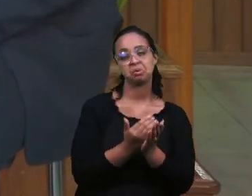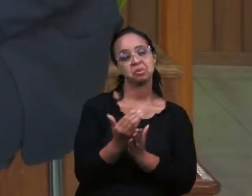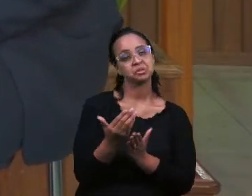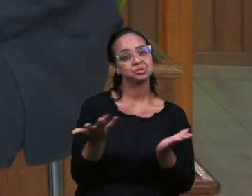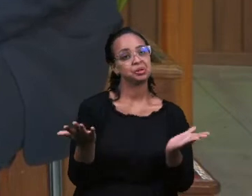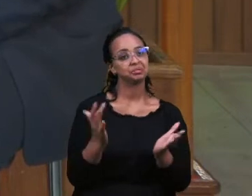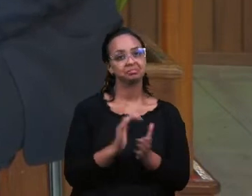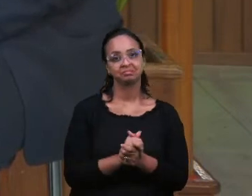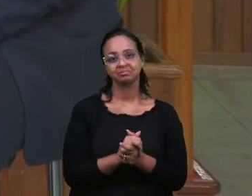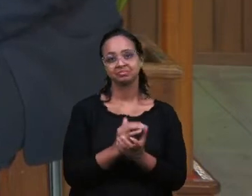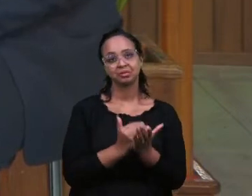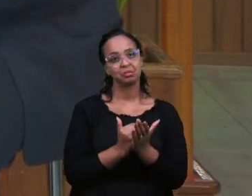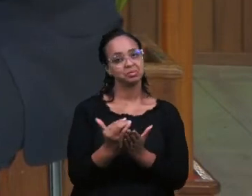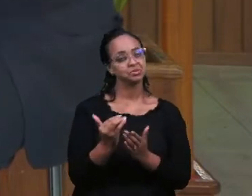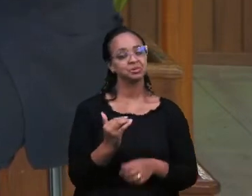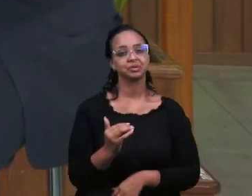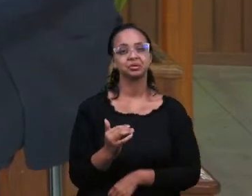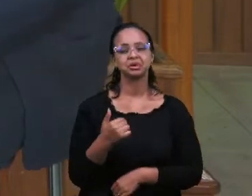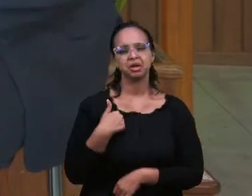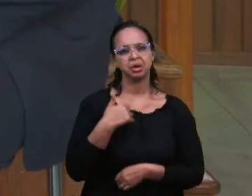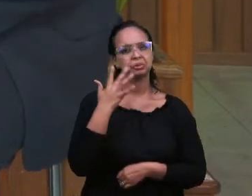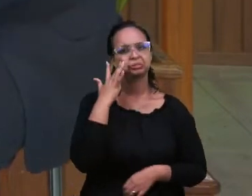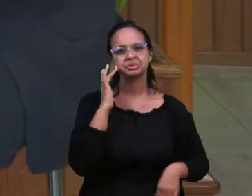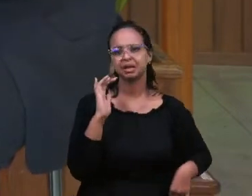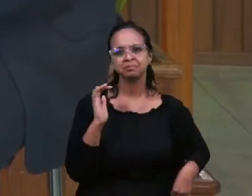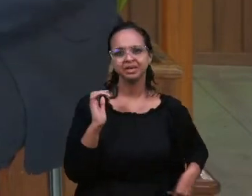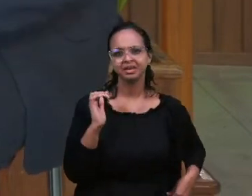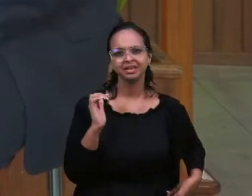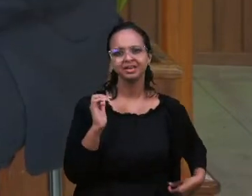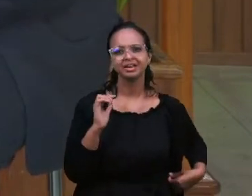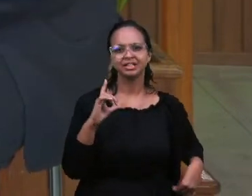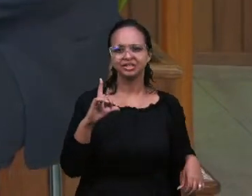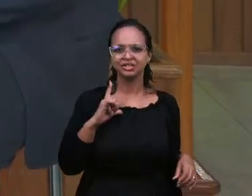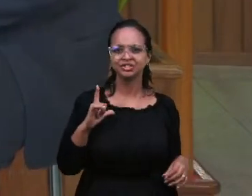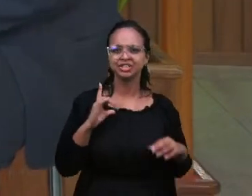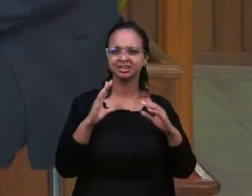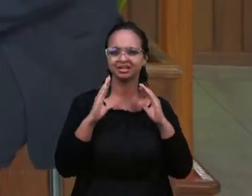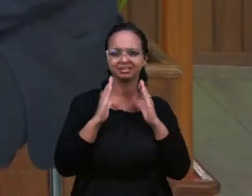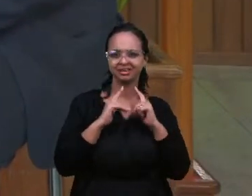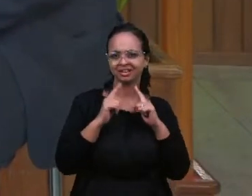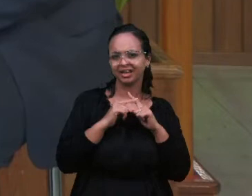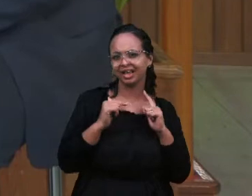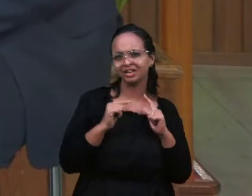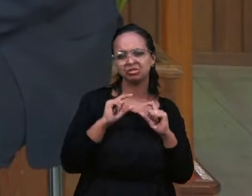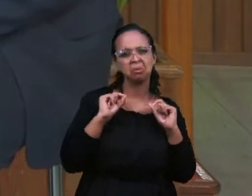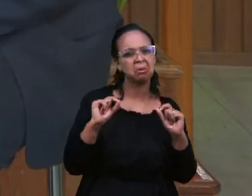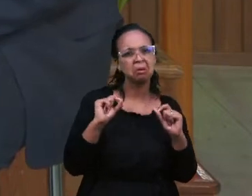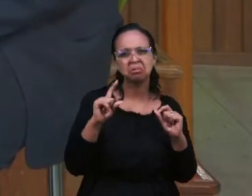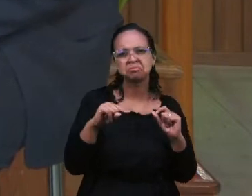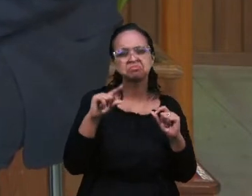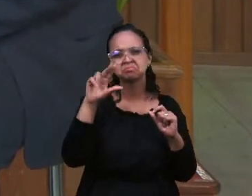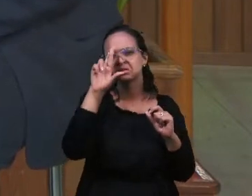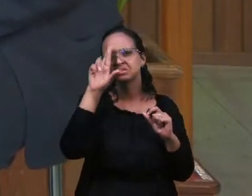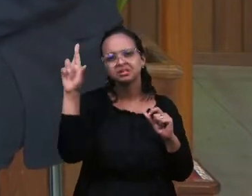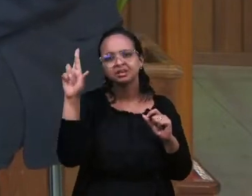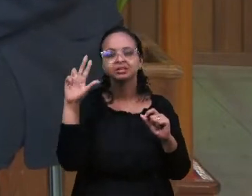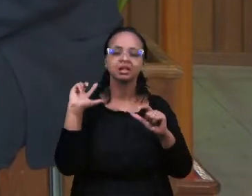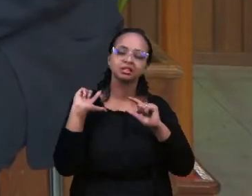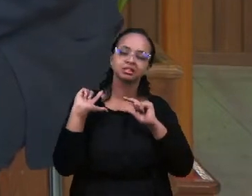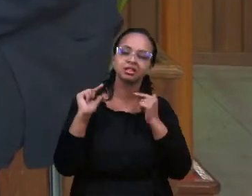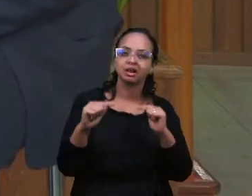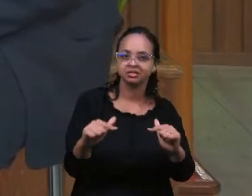ministério começou ali, né? Eu não sabia que existia igreja, não sabia nem que existia o Senhor, né? Tem uma tradição